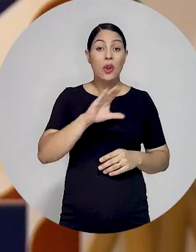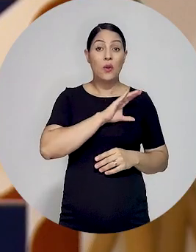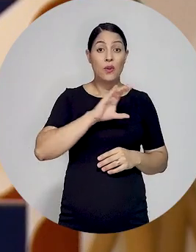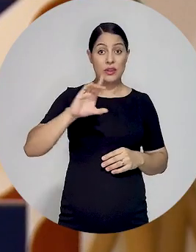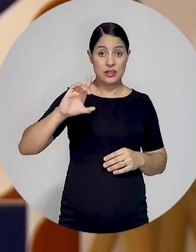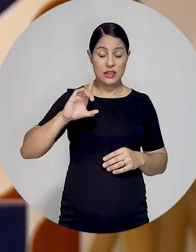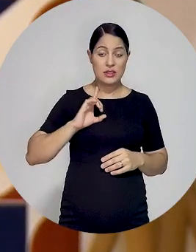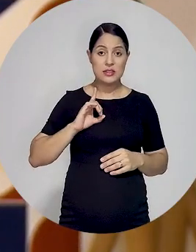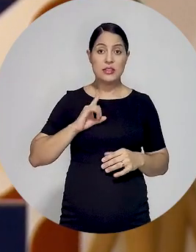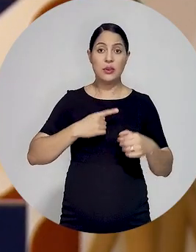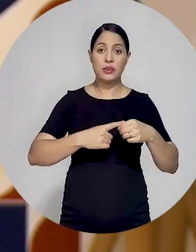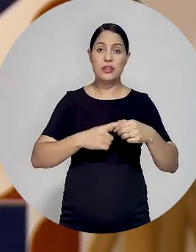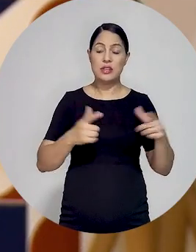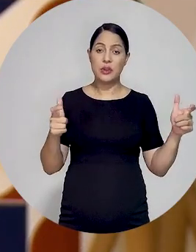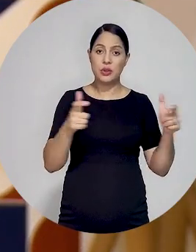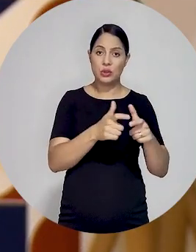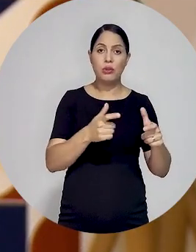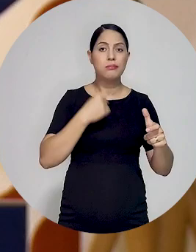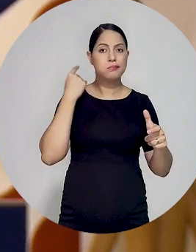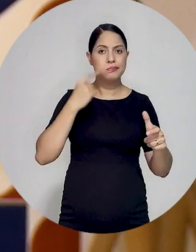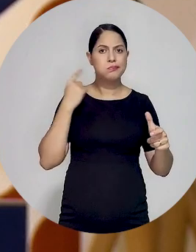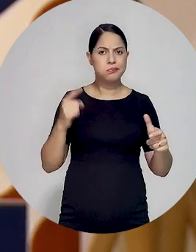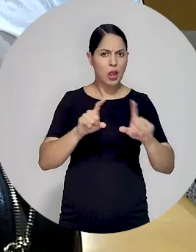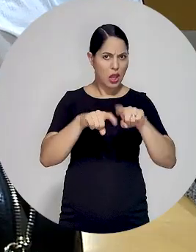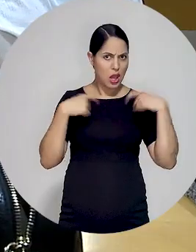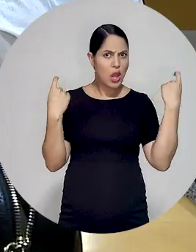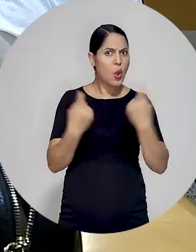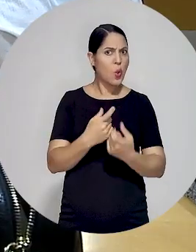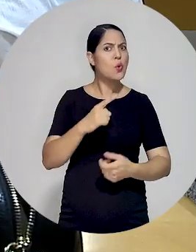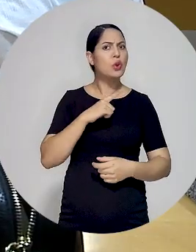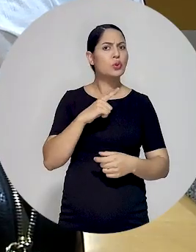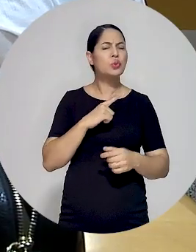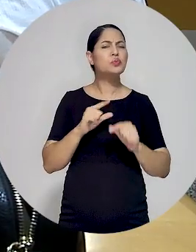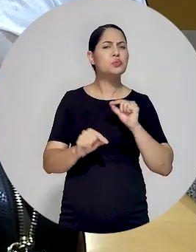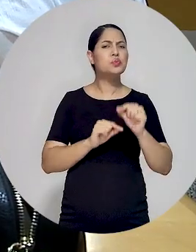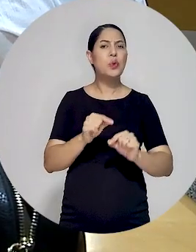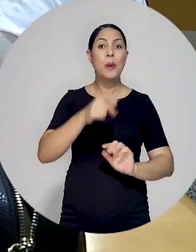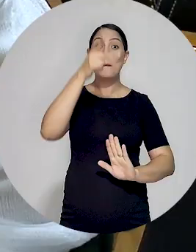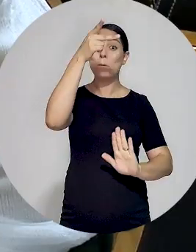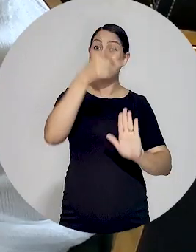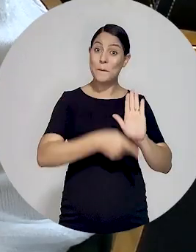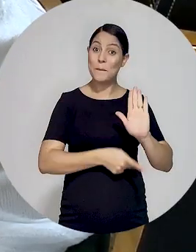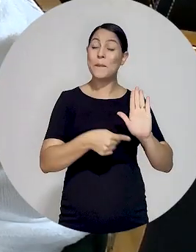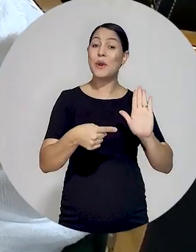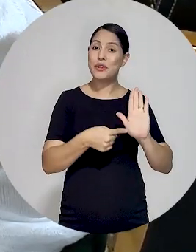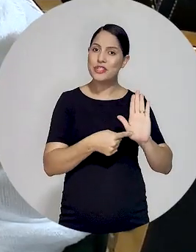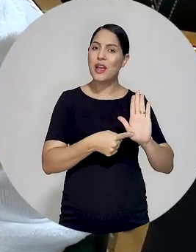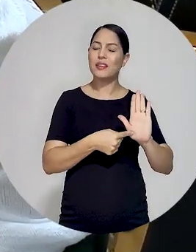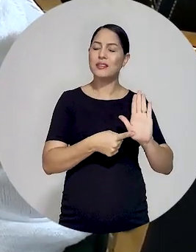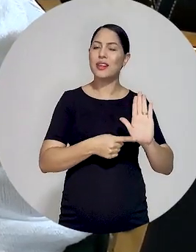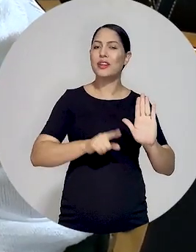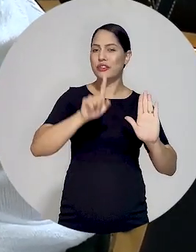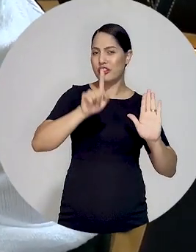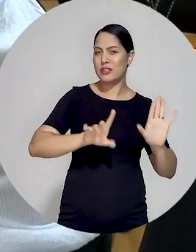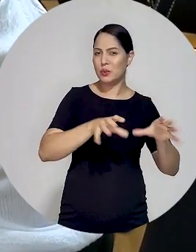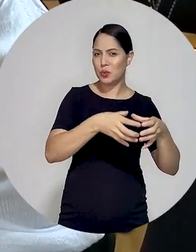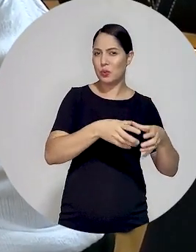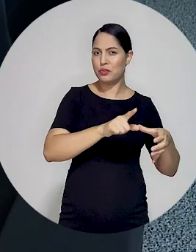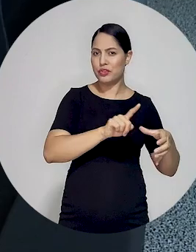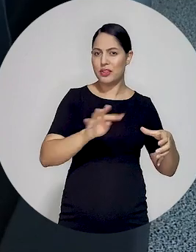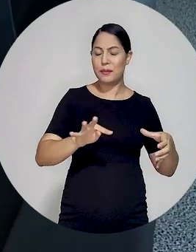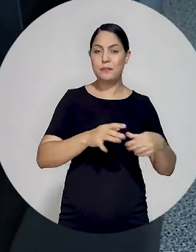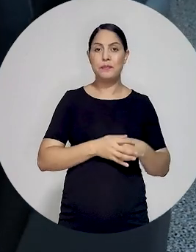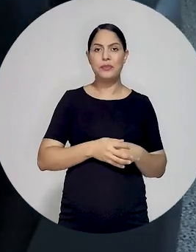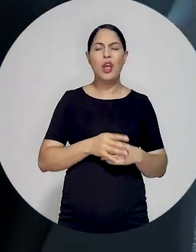A Coordenação Nacional de Interiorização da Advocacia realizou reunião para definir a implantação dos projetos que estão